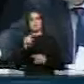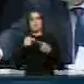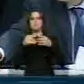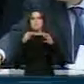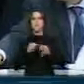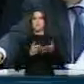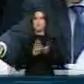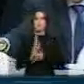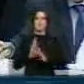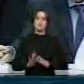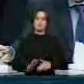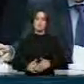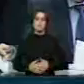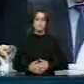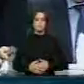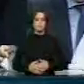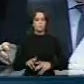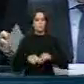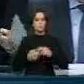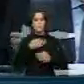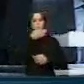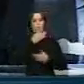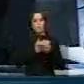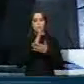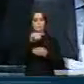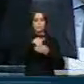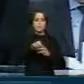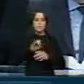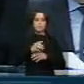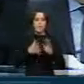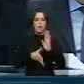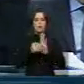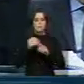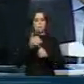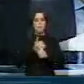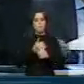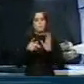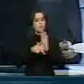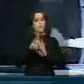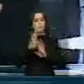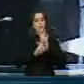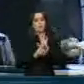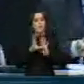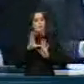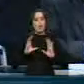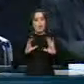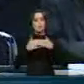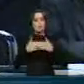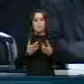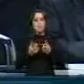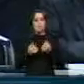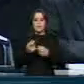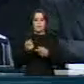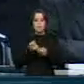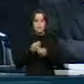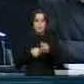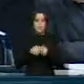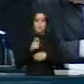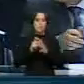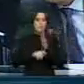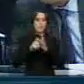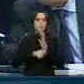bem. Então, dando prazer, passa-se a votação. Em votação, a subemenda substitutiva oferecida pelo relator da Comissão de Finanças e Tributação.